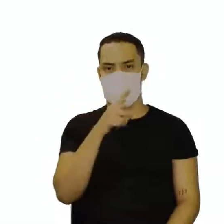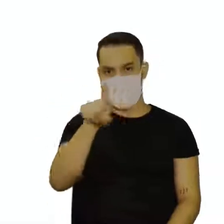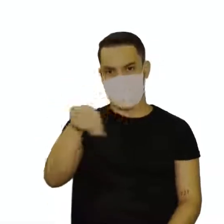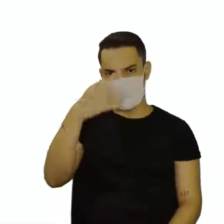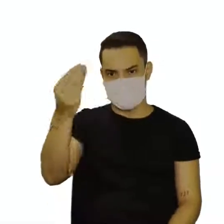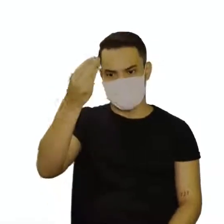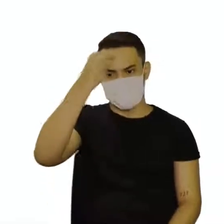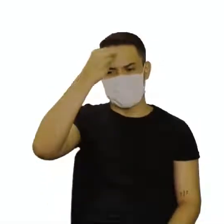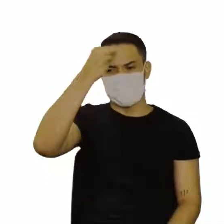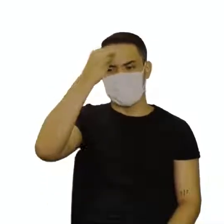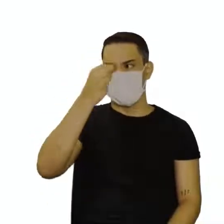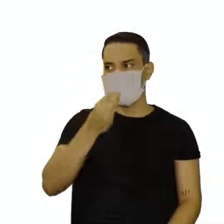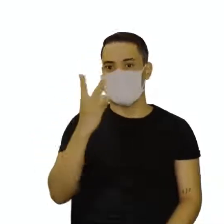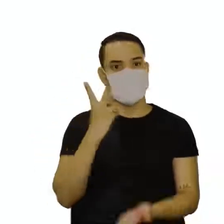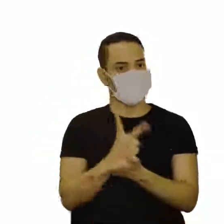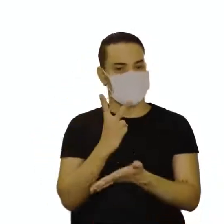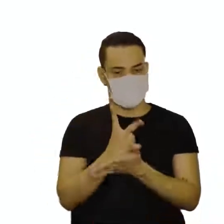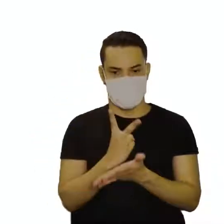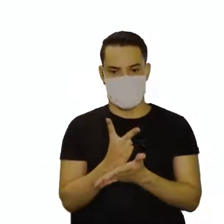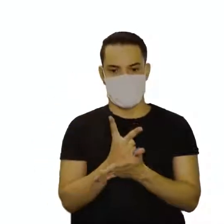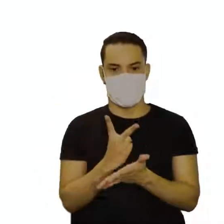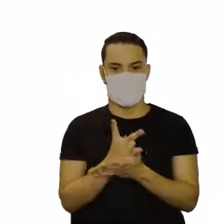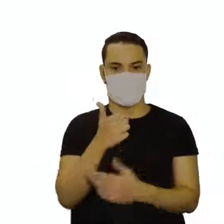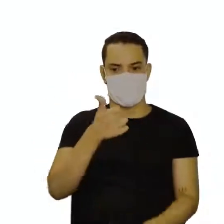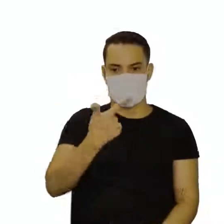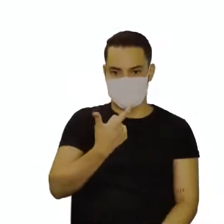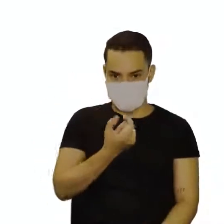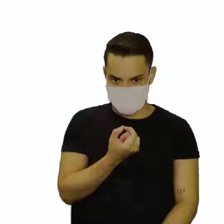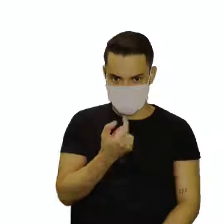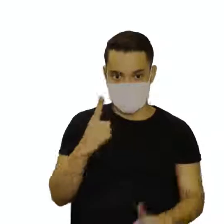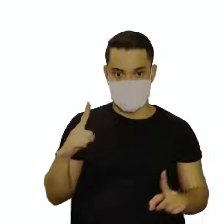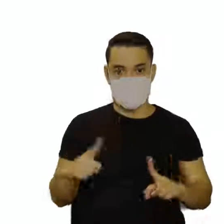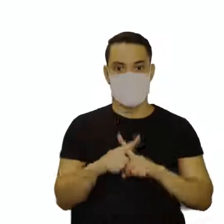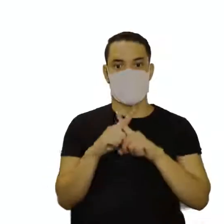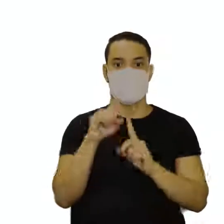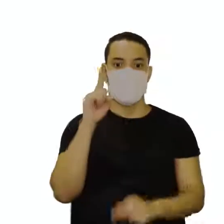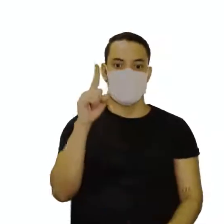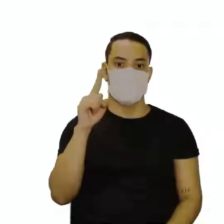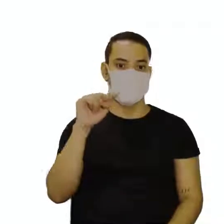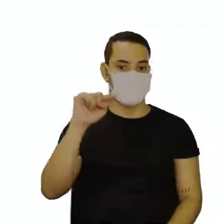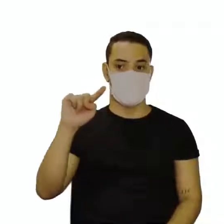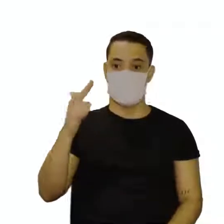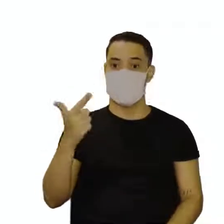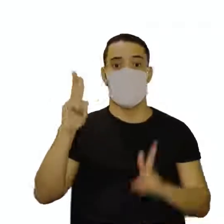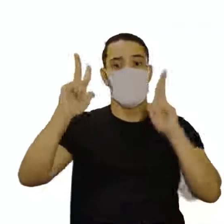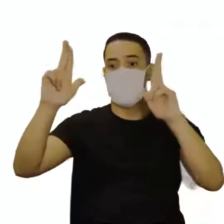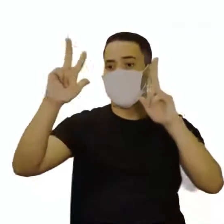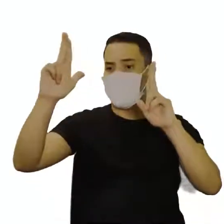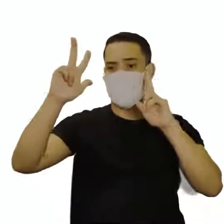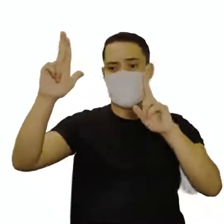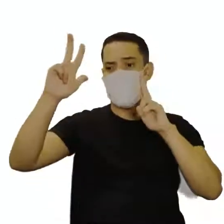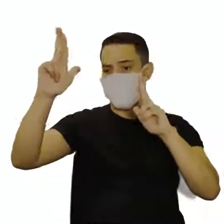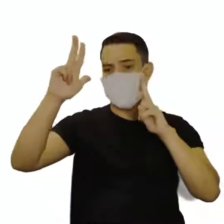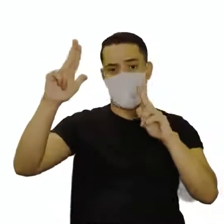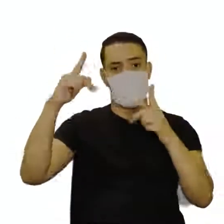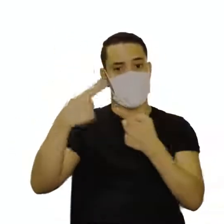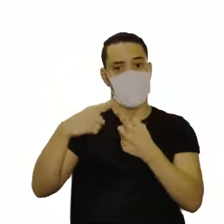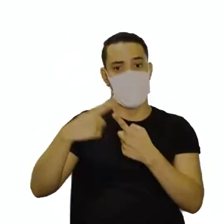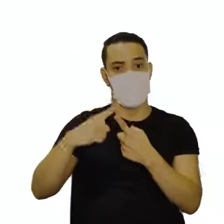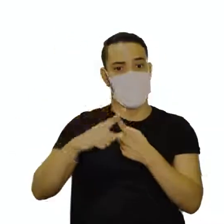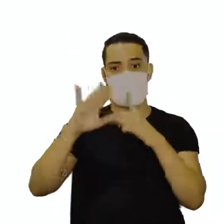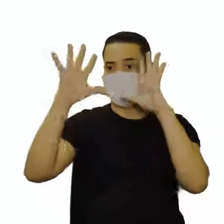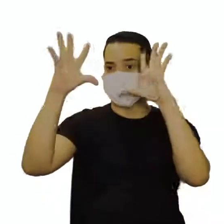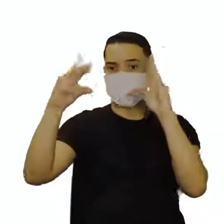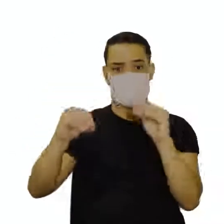na cabeça. É a mesma coisa que 120 vezes 1 sobre 2. Se é vezes, está